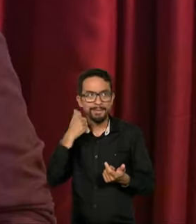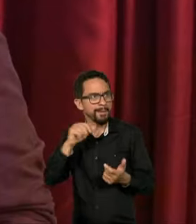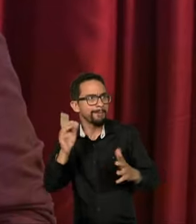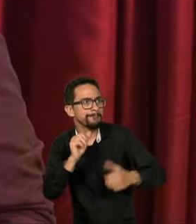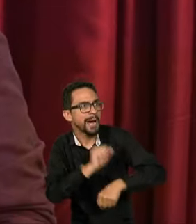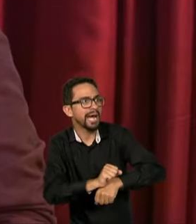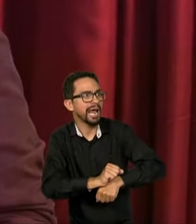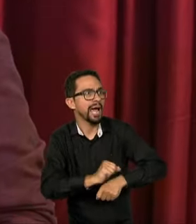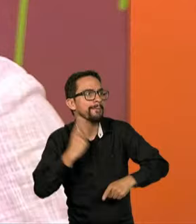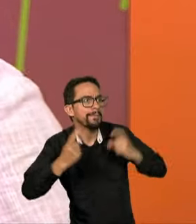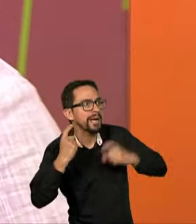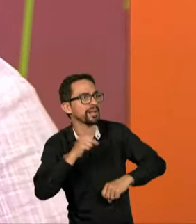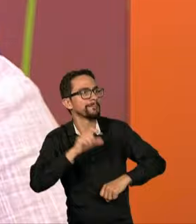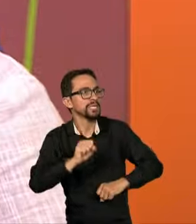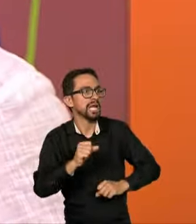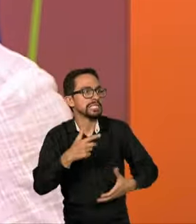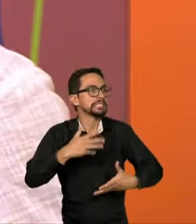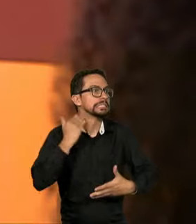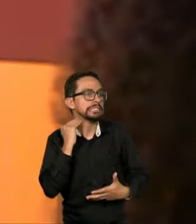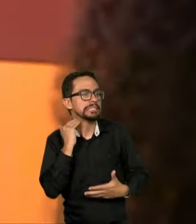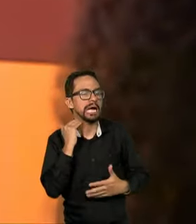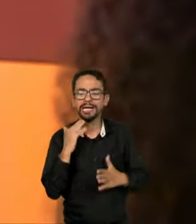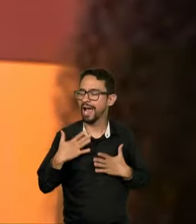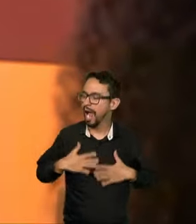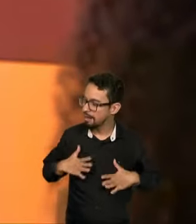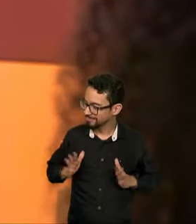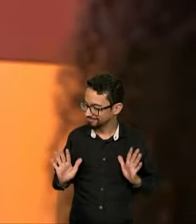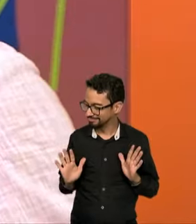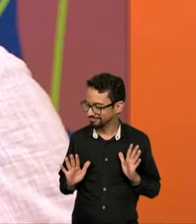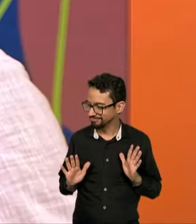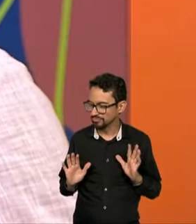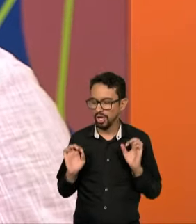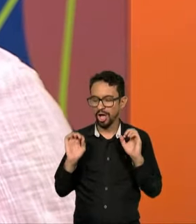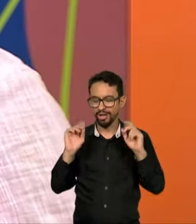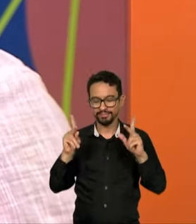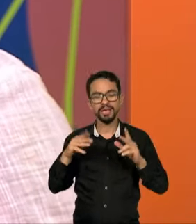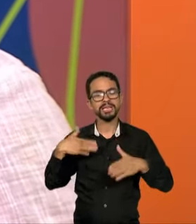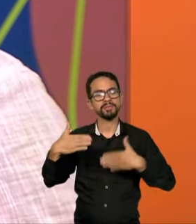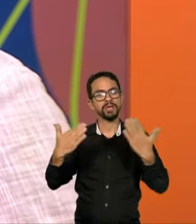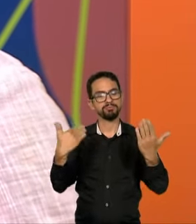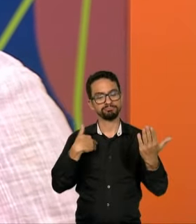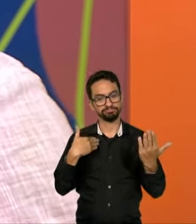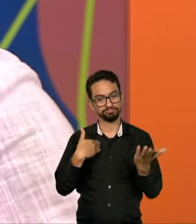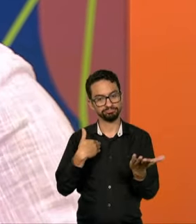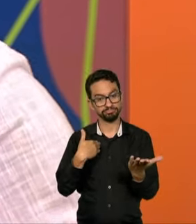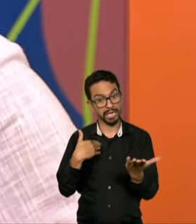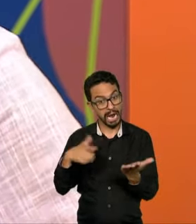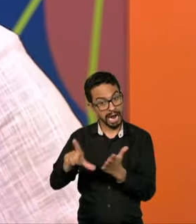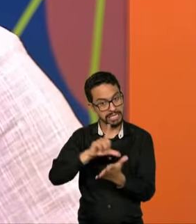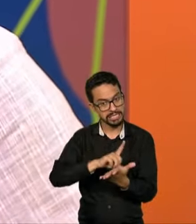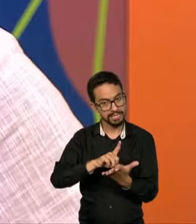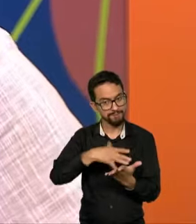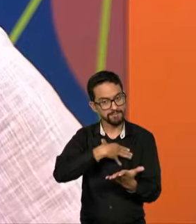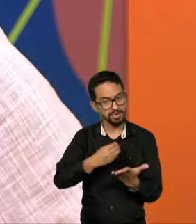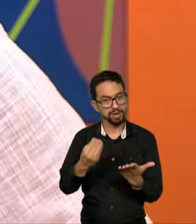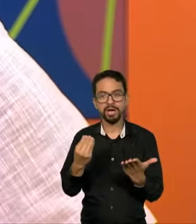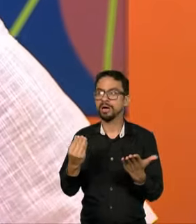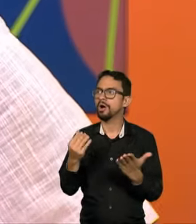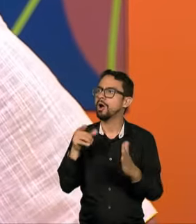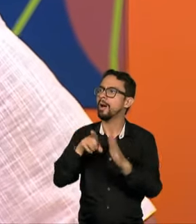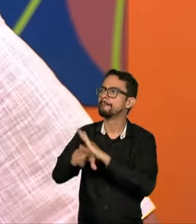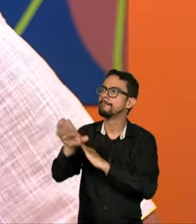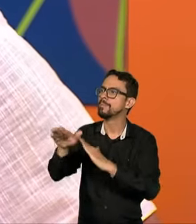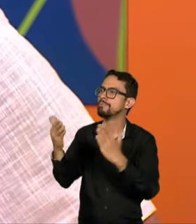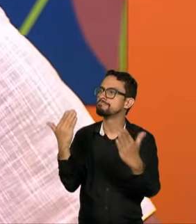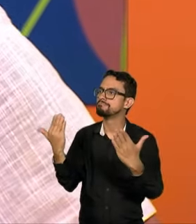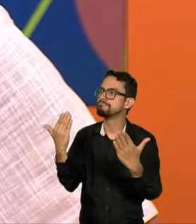forte. Mas aí chegou o Davi, você estava preparadíssimo? Aí eu fui fazer terapia, porque eu cheguei num terapeuta e falei, eu quero fazer terapia, por quê?